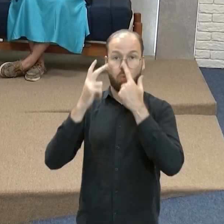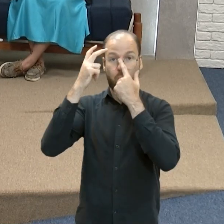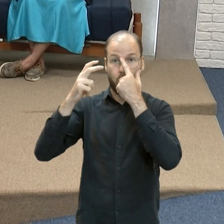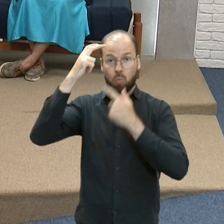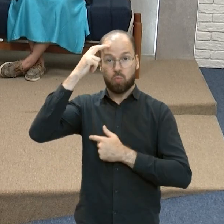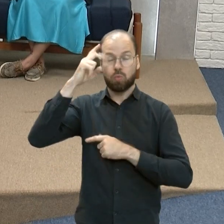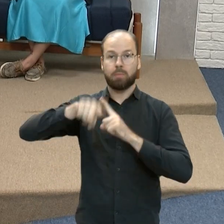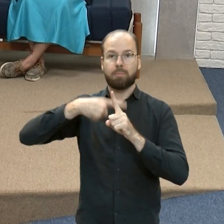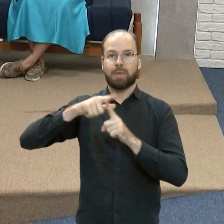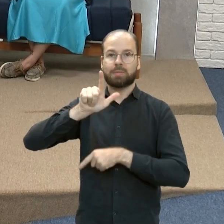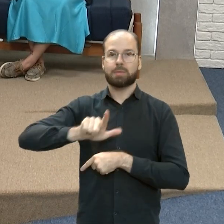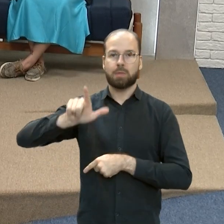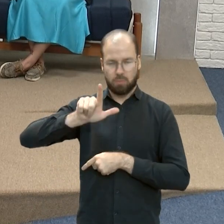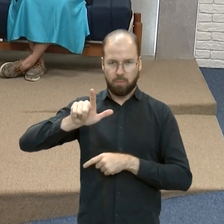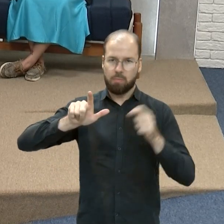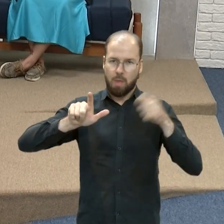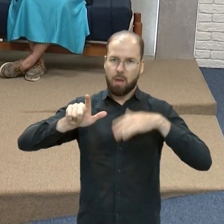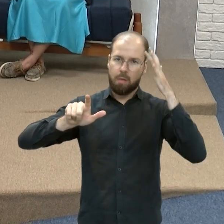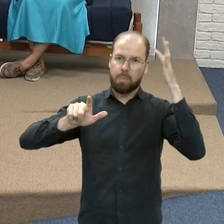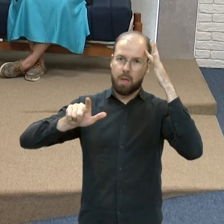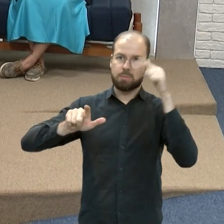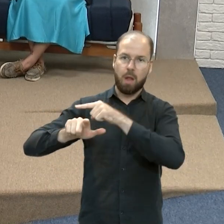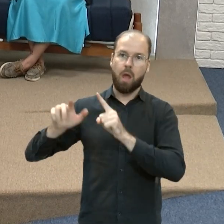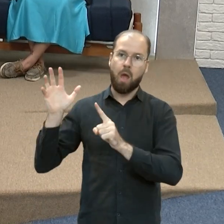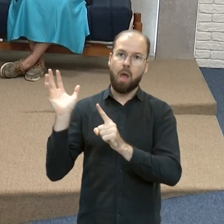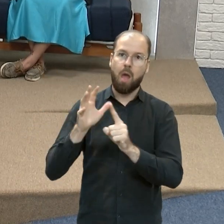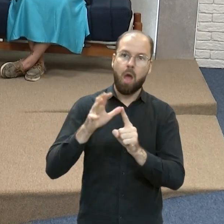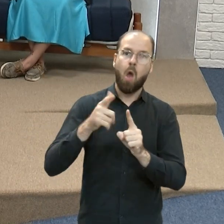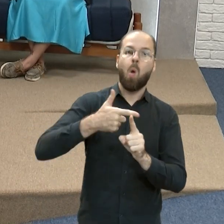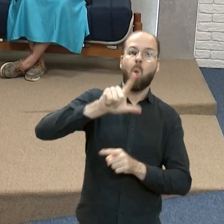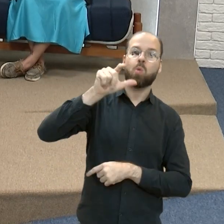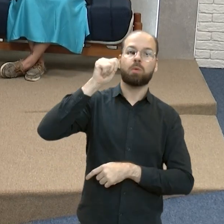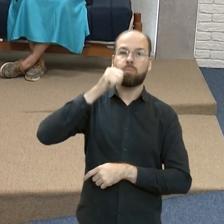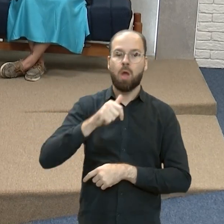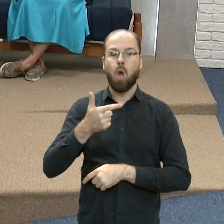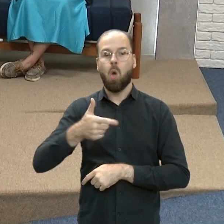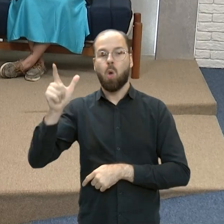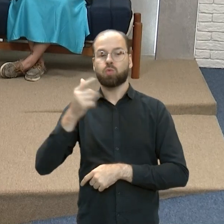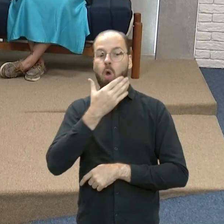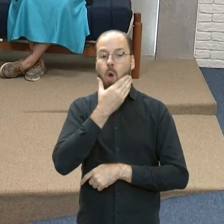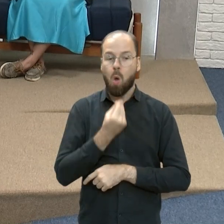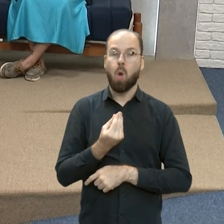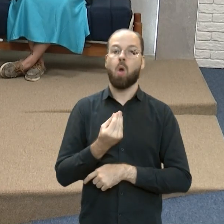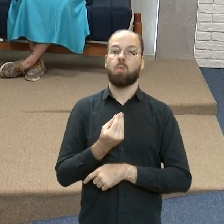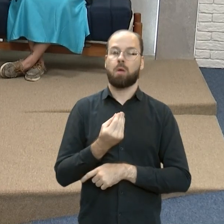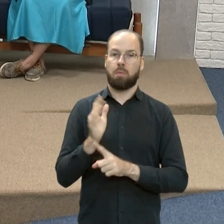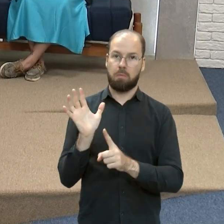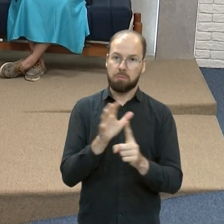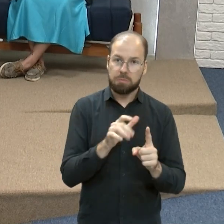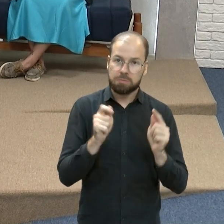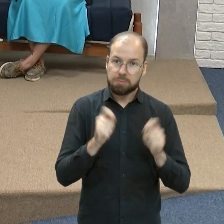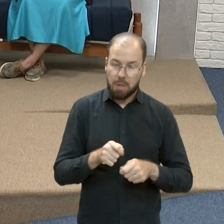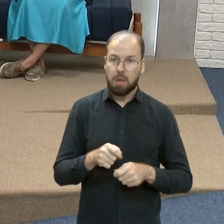literatura, é possível pensar numa influência da Leodegária em outras mulheres, em outros homens da literatura goiana? Vou citar novamente